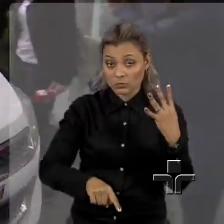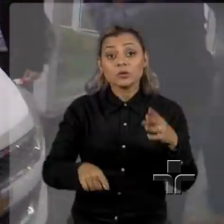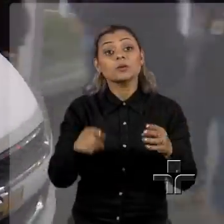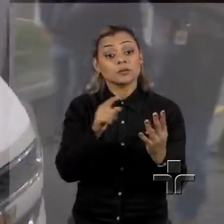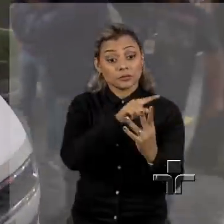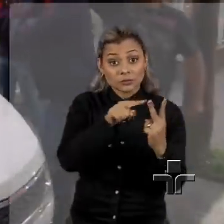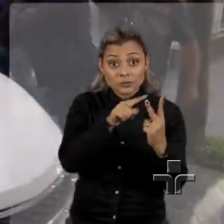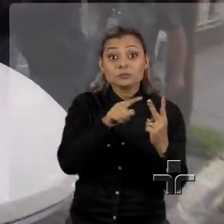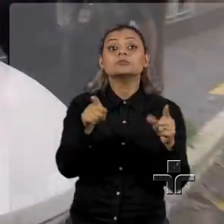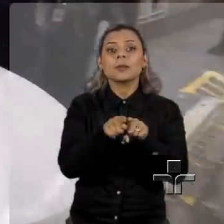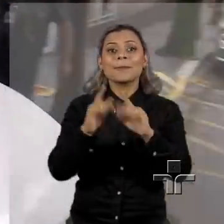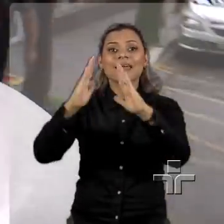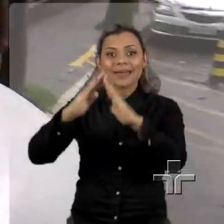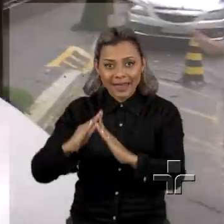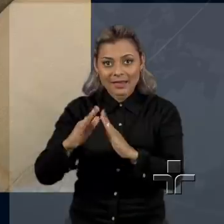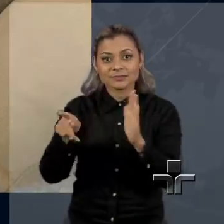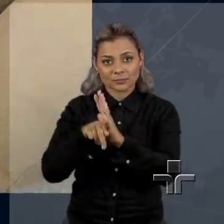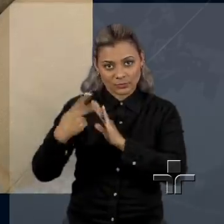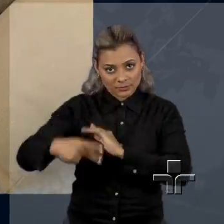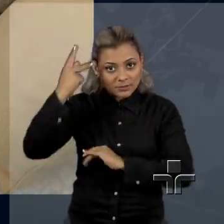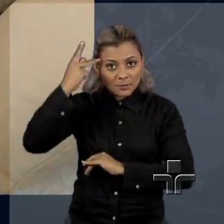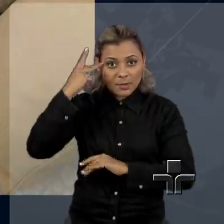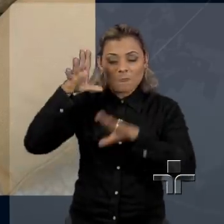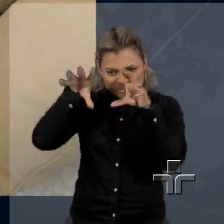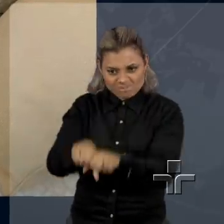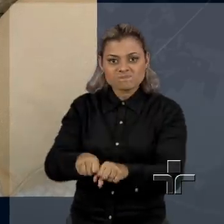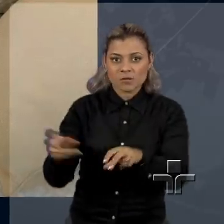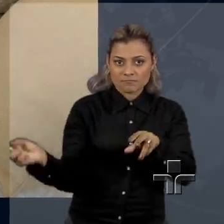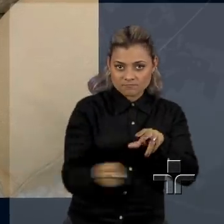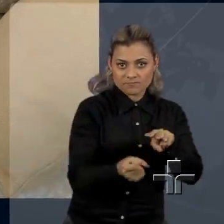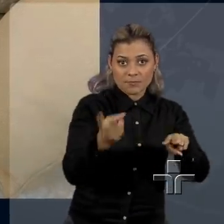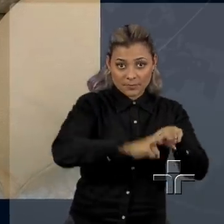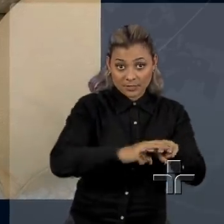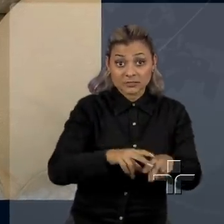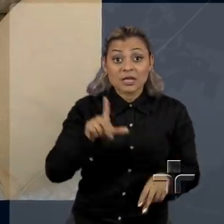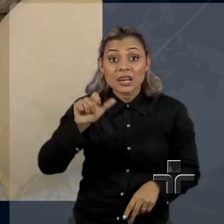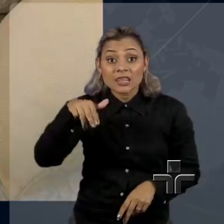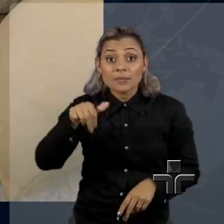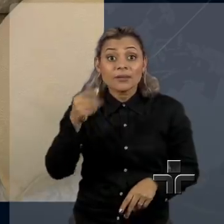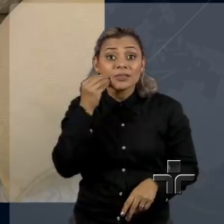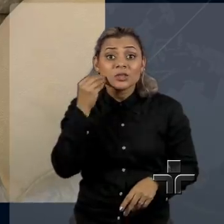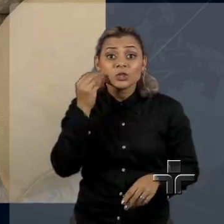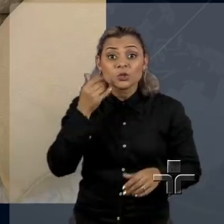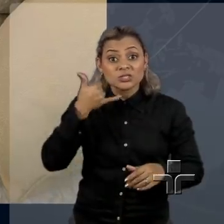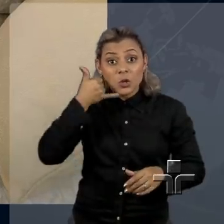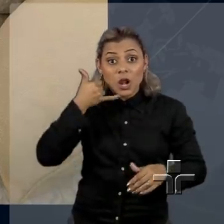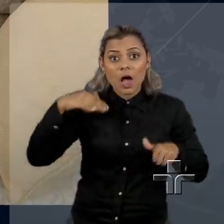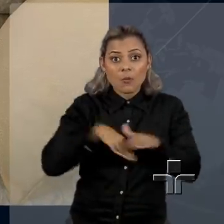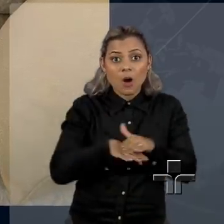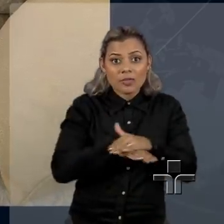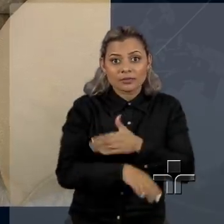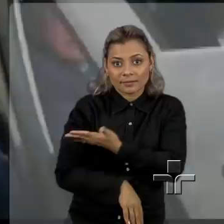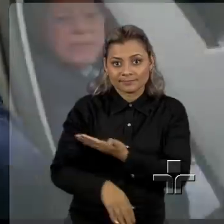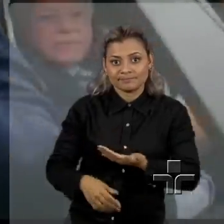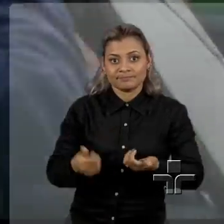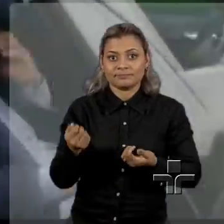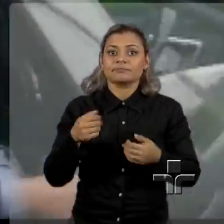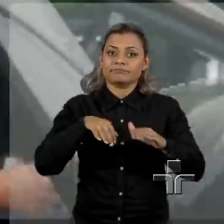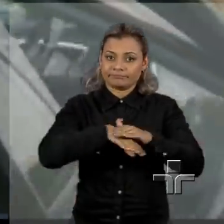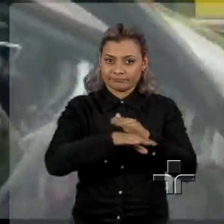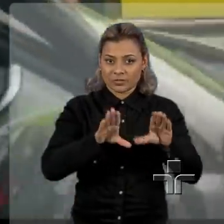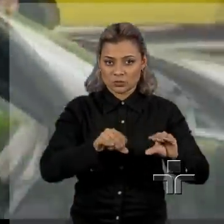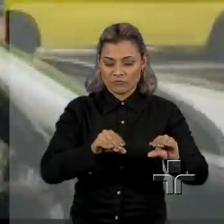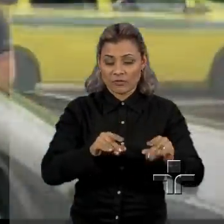preso em casa na cidade de São Paulo. Coronel Lima tentou esconder celulares debaixo de uma almofada no sofá.